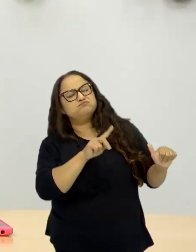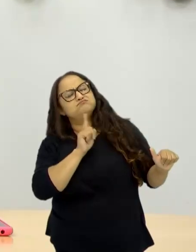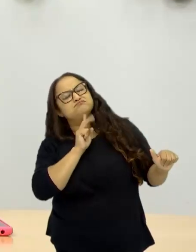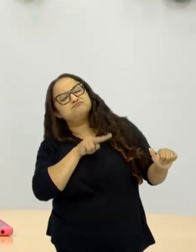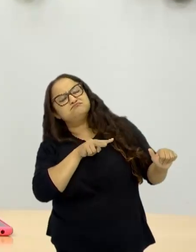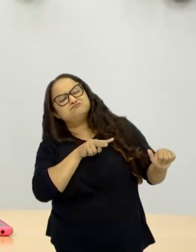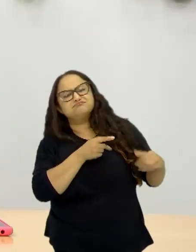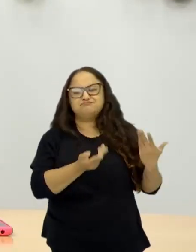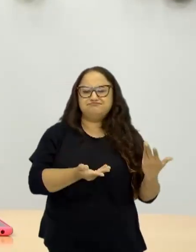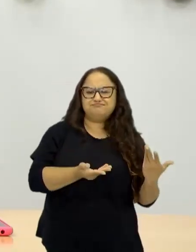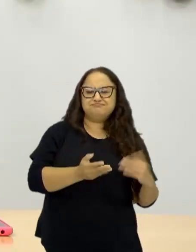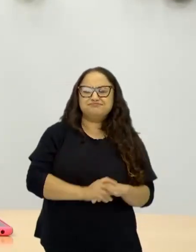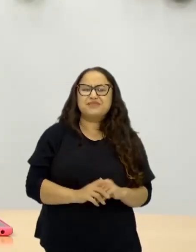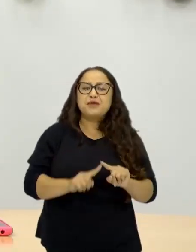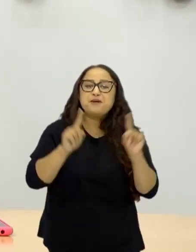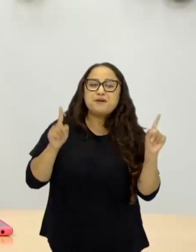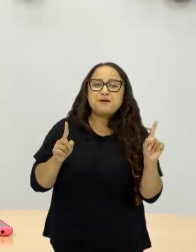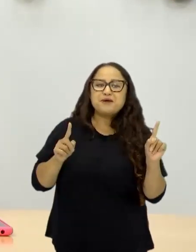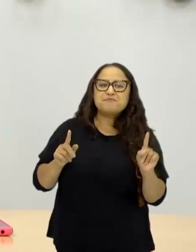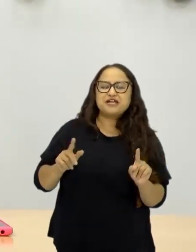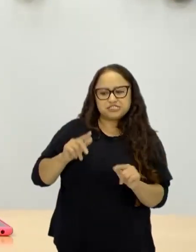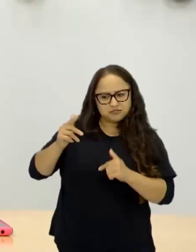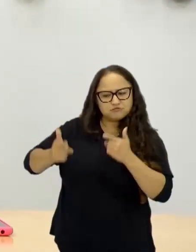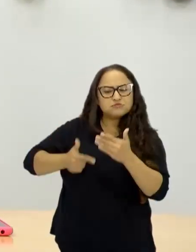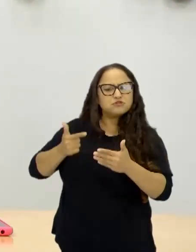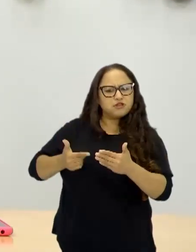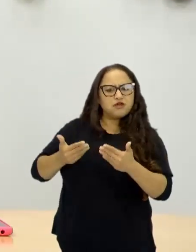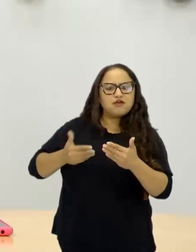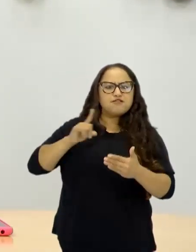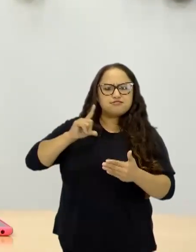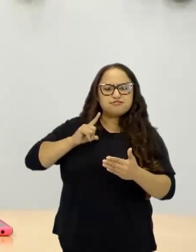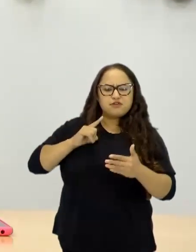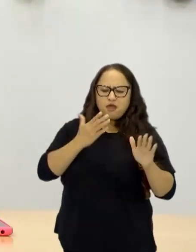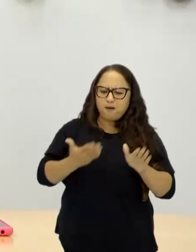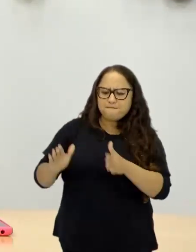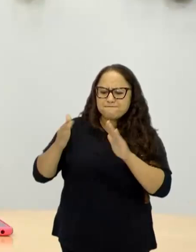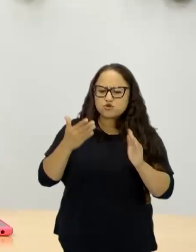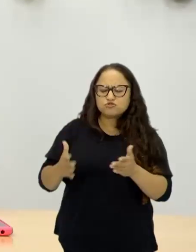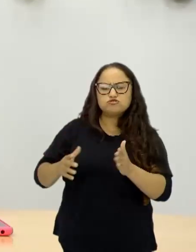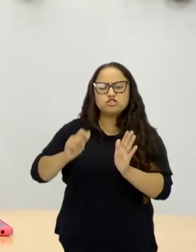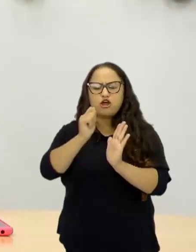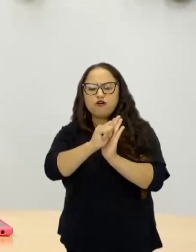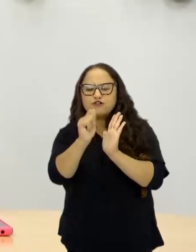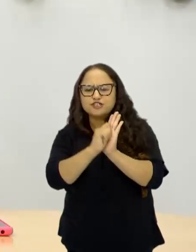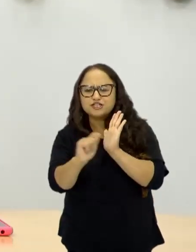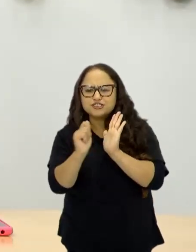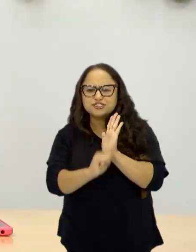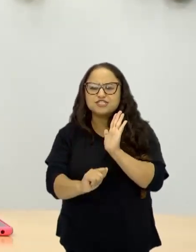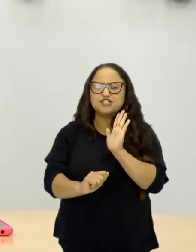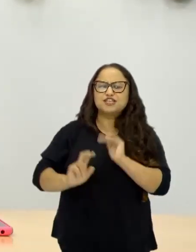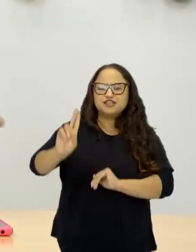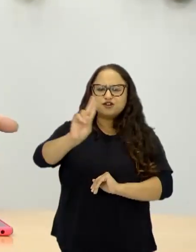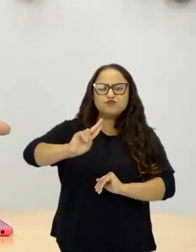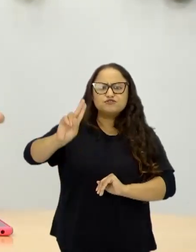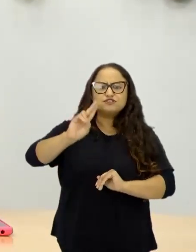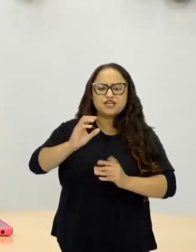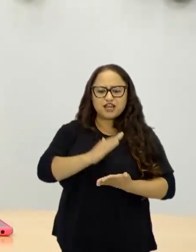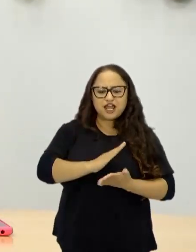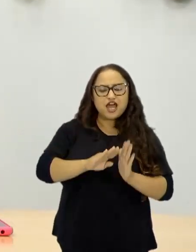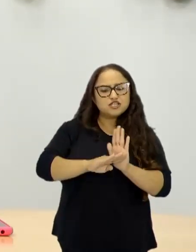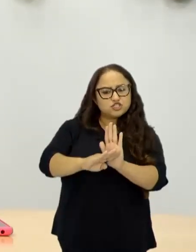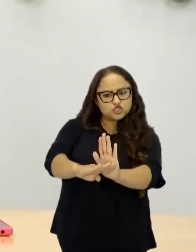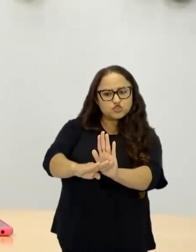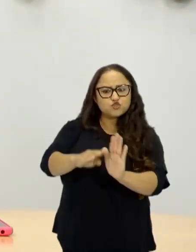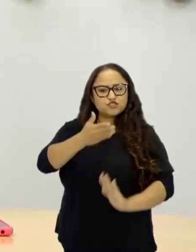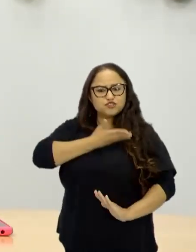foi maravilhoso. Nossa, maravilhoso. Eles pensaram em toda etapa. Então, tem a parte de produção, da reescrita, usar a colaboração dos colegas